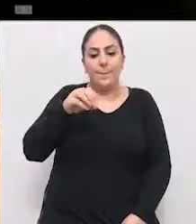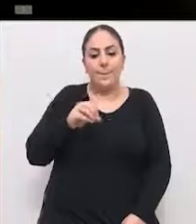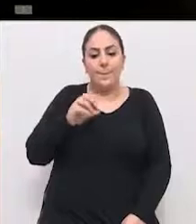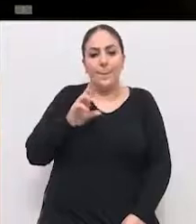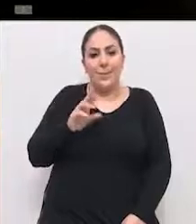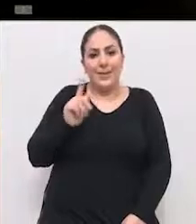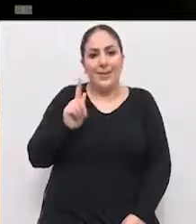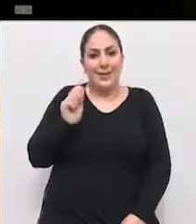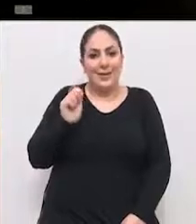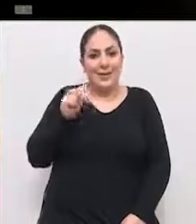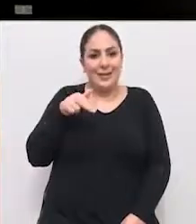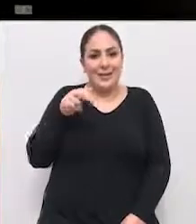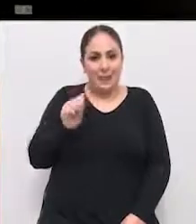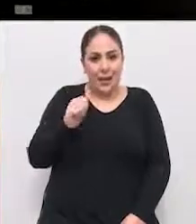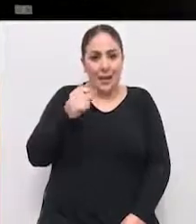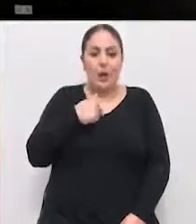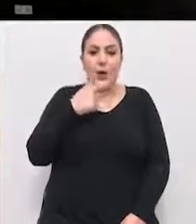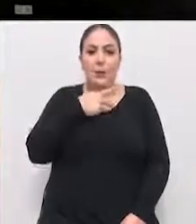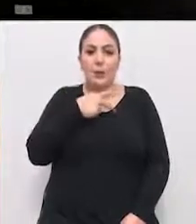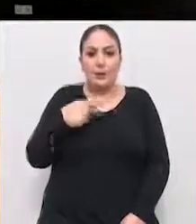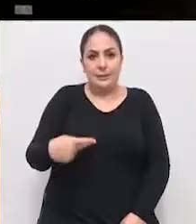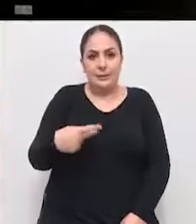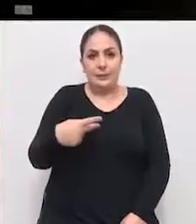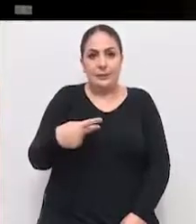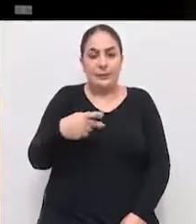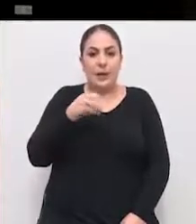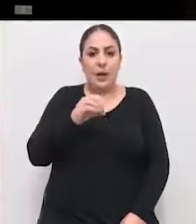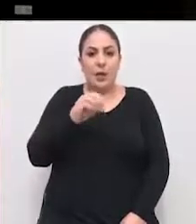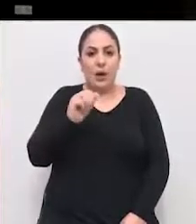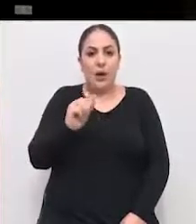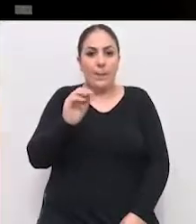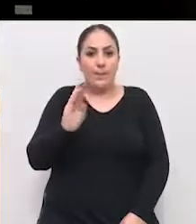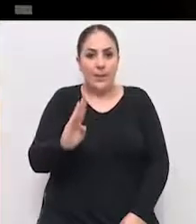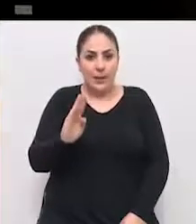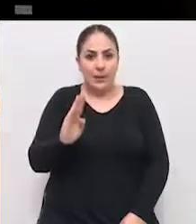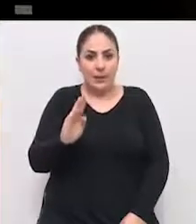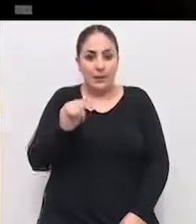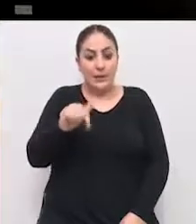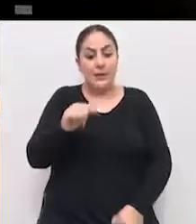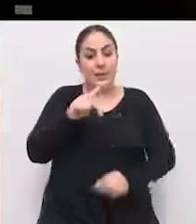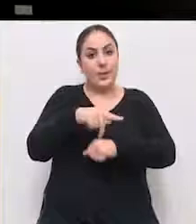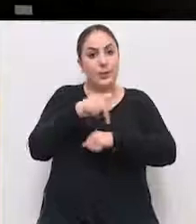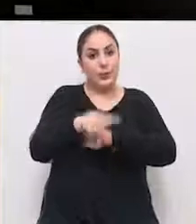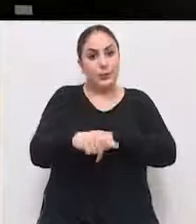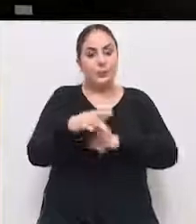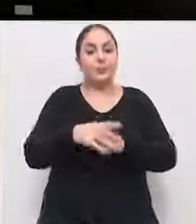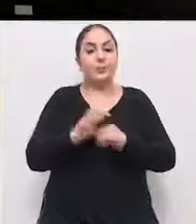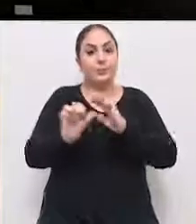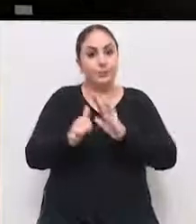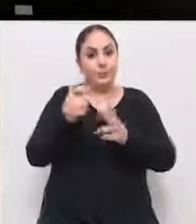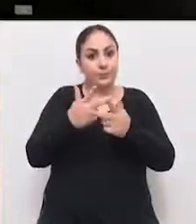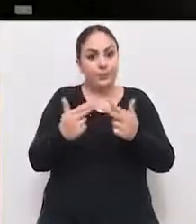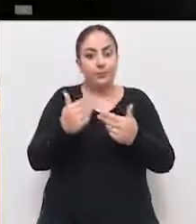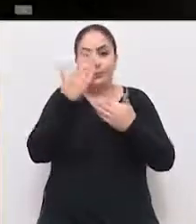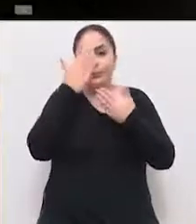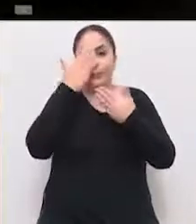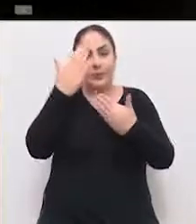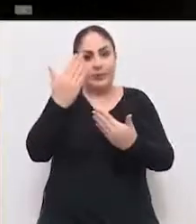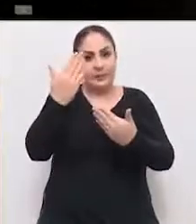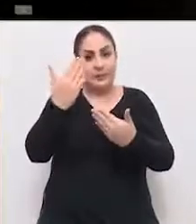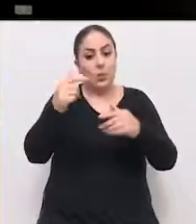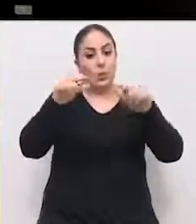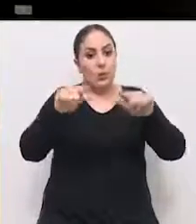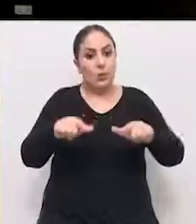Morgana Bordignon, eu sou presidente da Ordem dos Advogados do Brasil, subseção de Passo Fundo. Primeiramente, eu gostaria